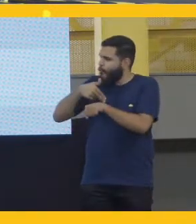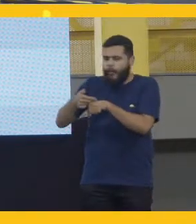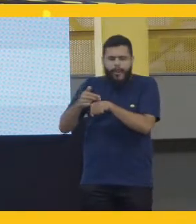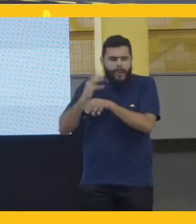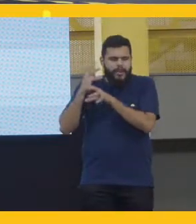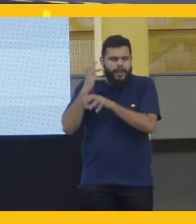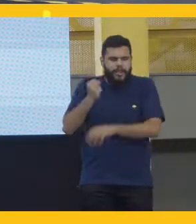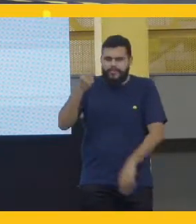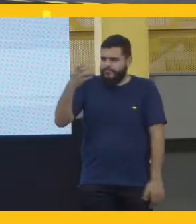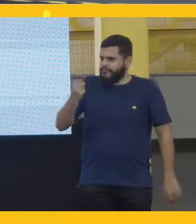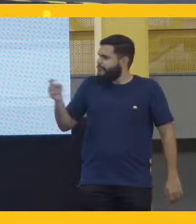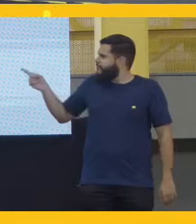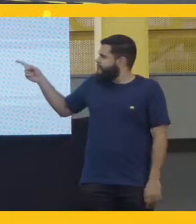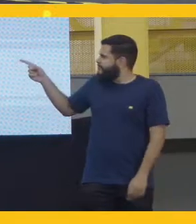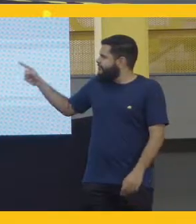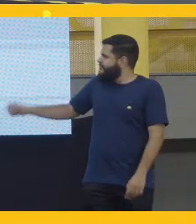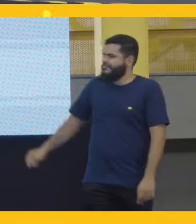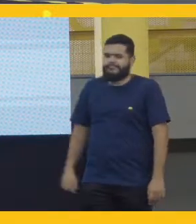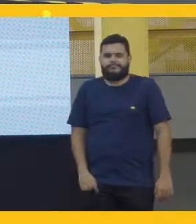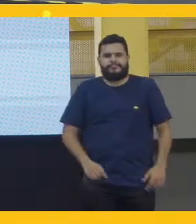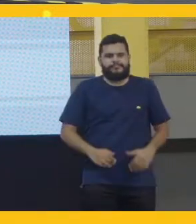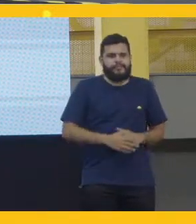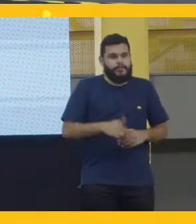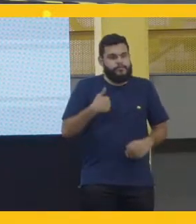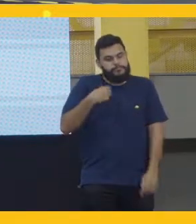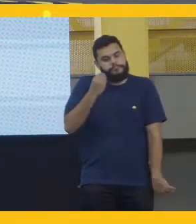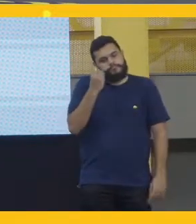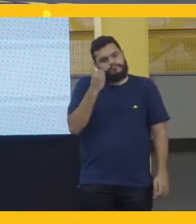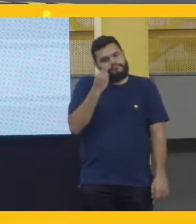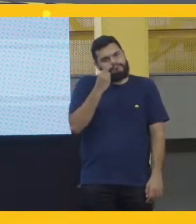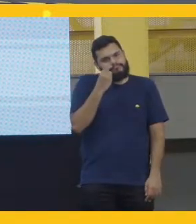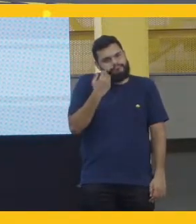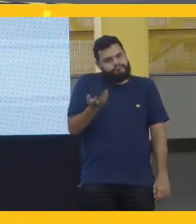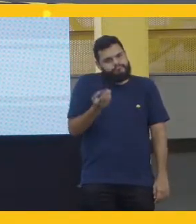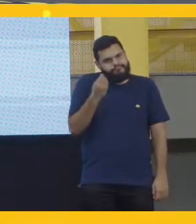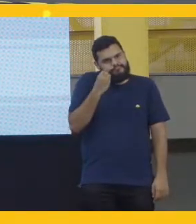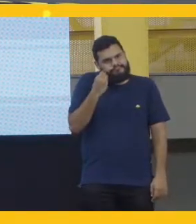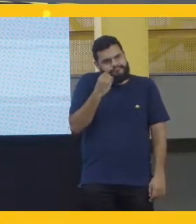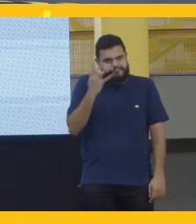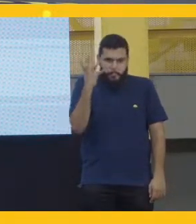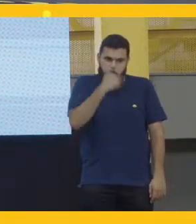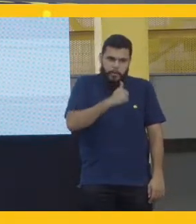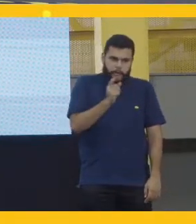Frajola, né? Pelo menos eu tentei, não ficou muito bonito não, né?